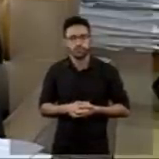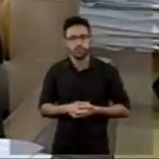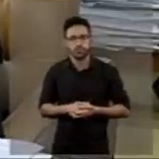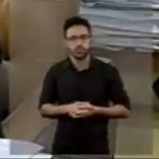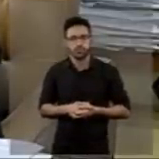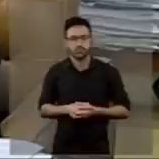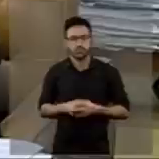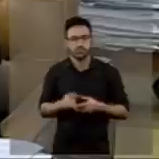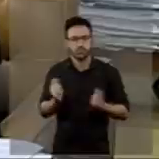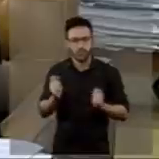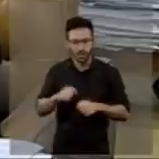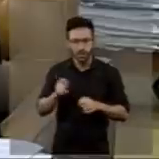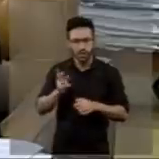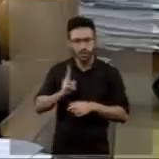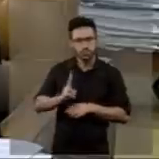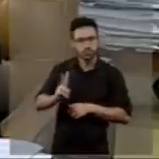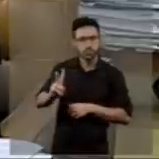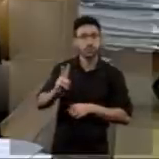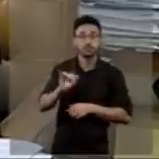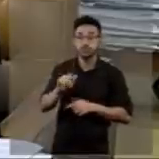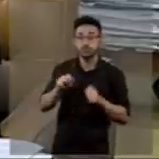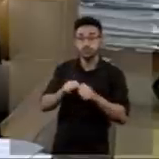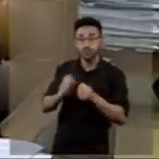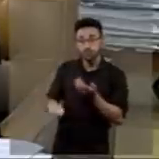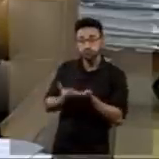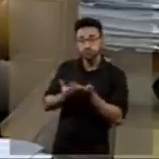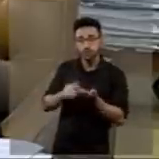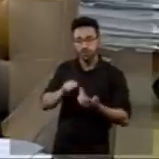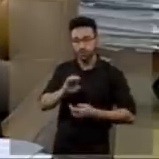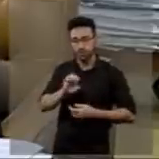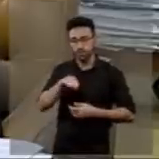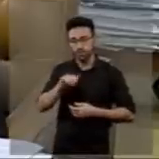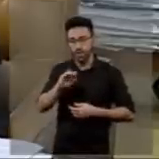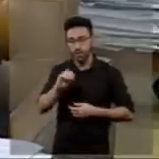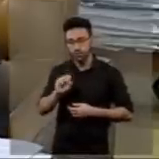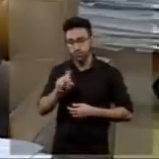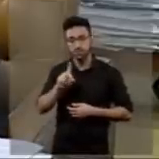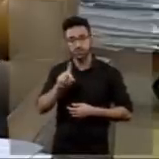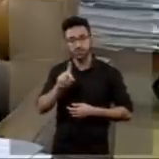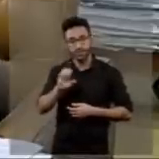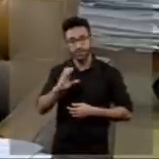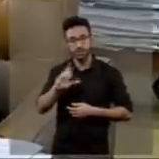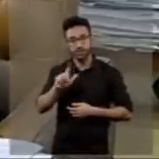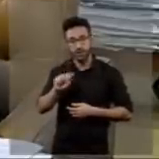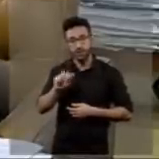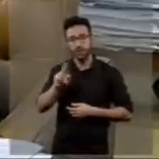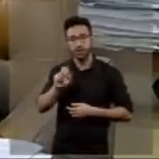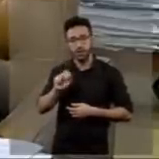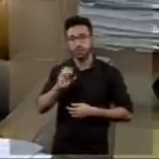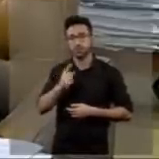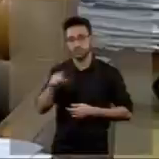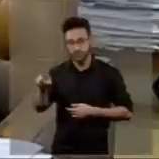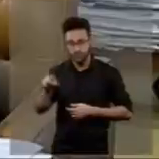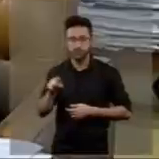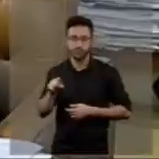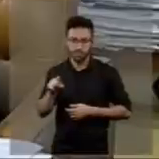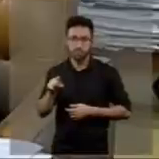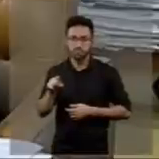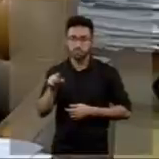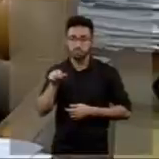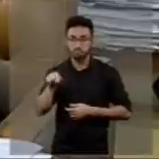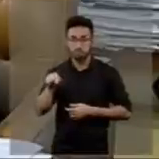proceder mediante embargos de declaração. É evidente que esses pressupostos dos embargos